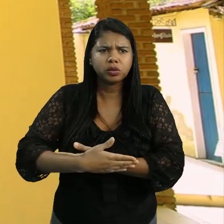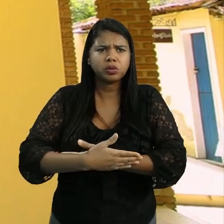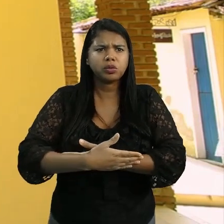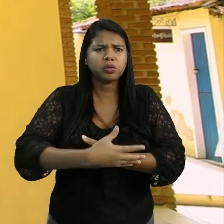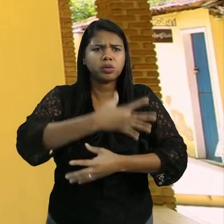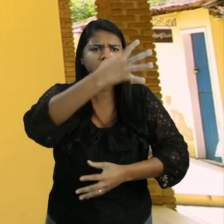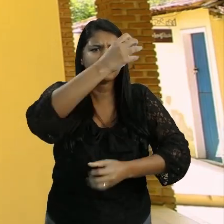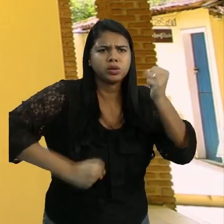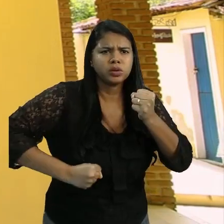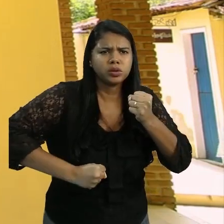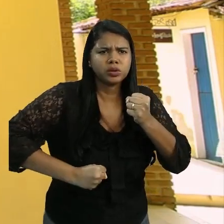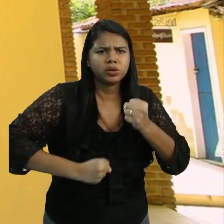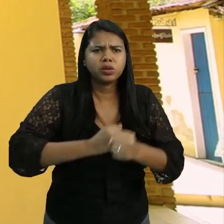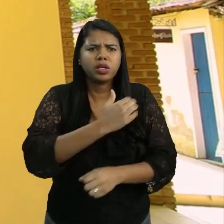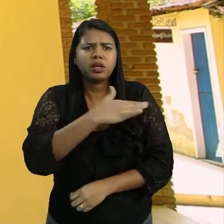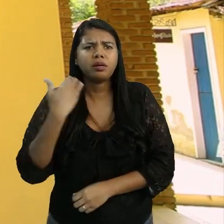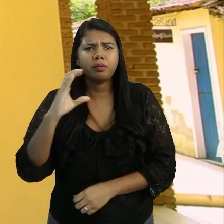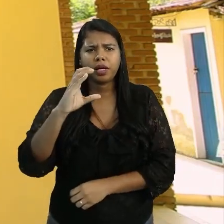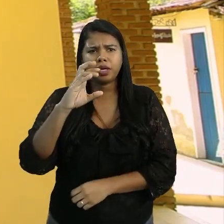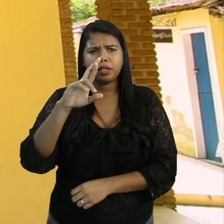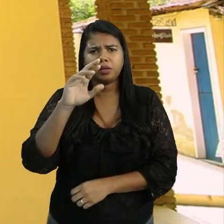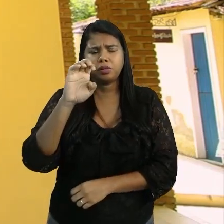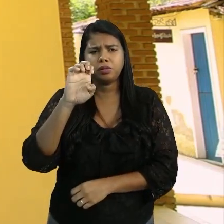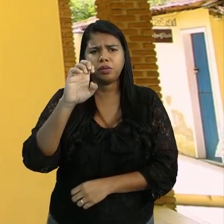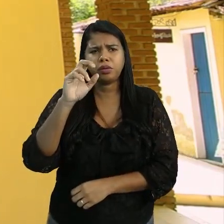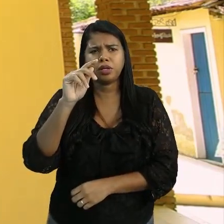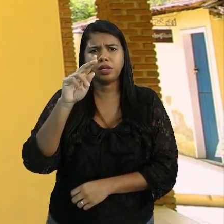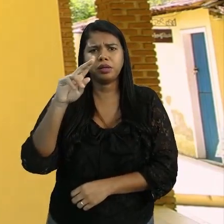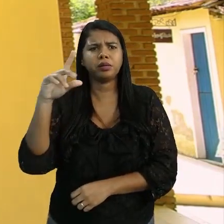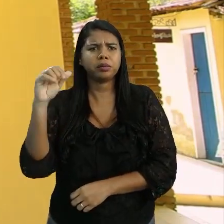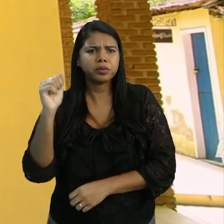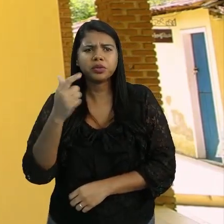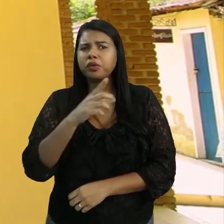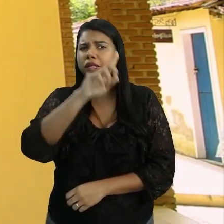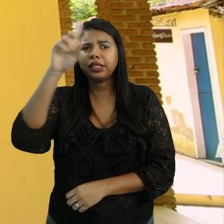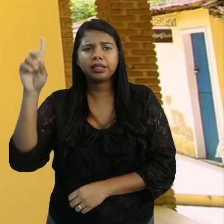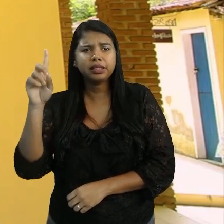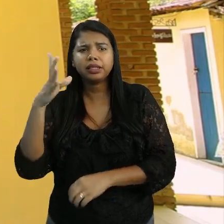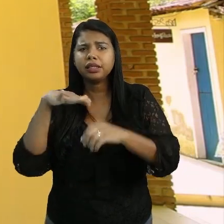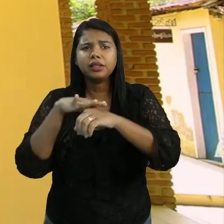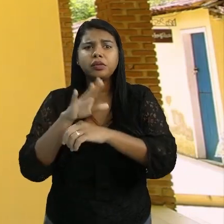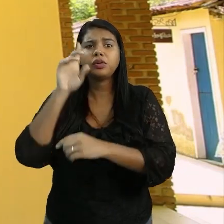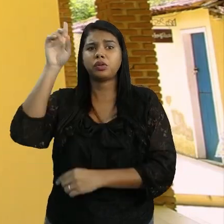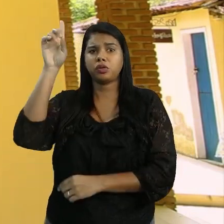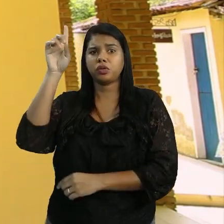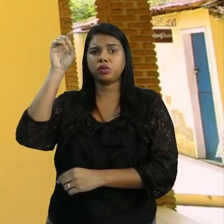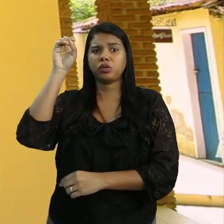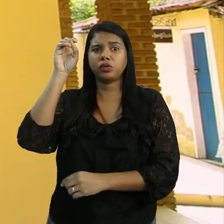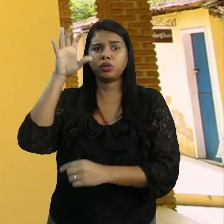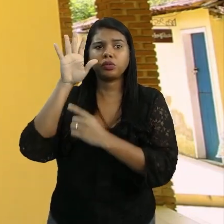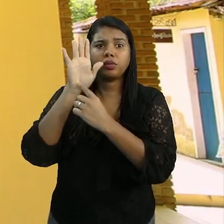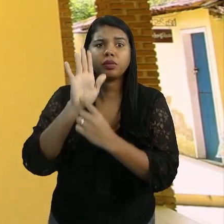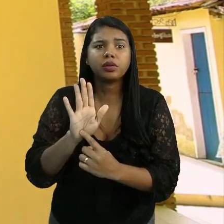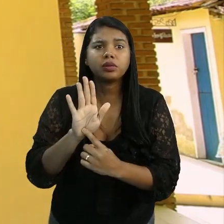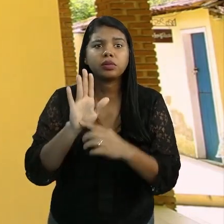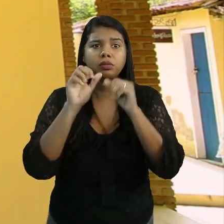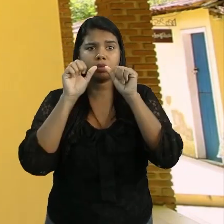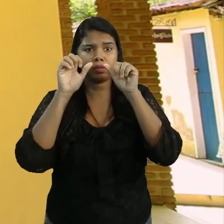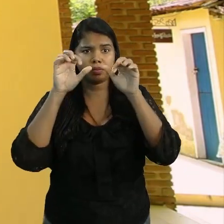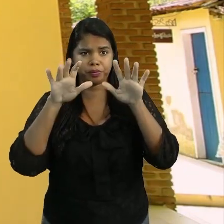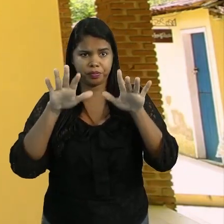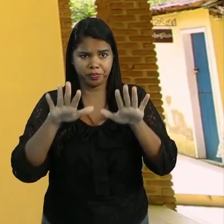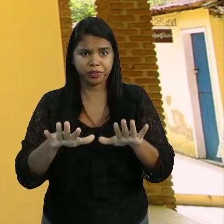Hiranyakashipu. Em um dado momento, Nishinradeva, que é essa personalidade que saiu da pilastra, vai até a porta do castelo, que não